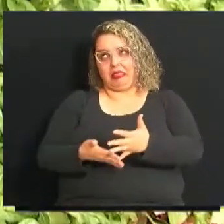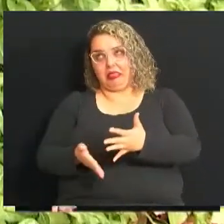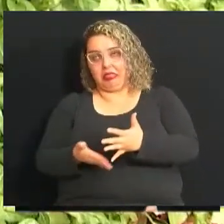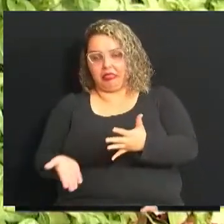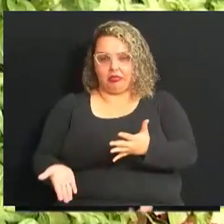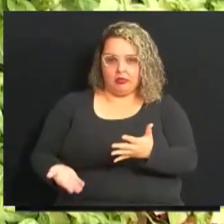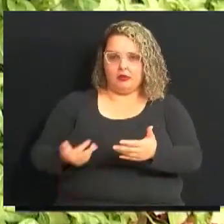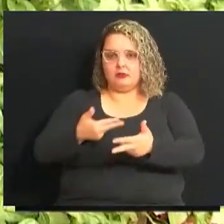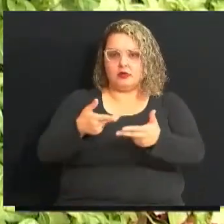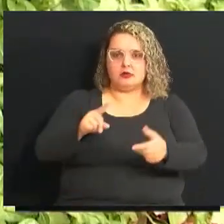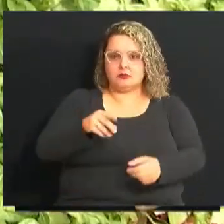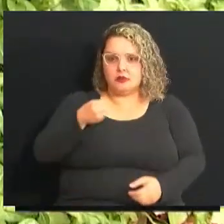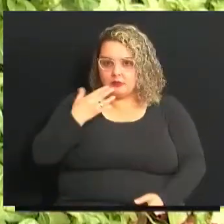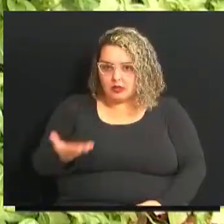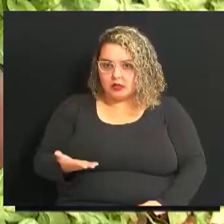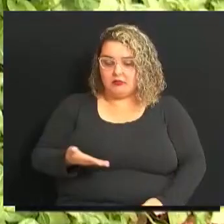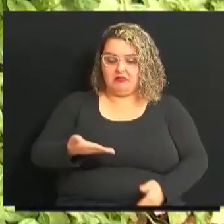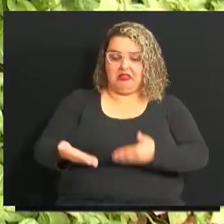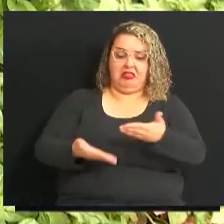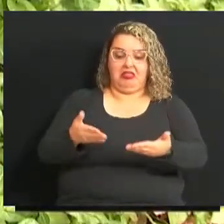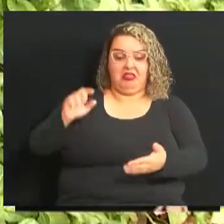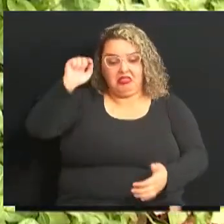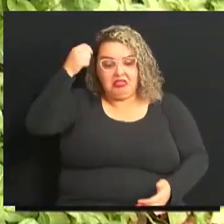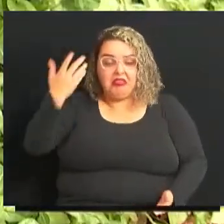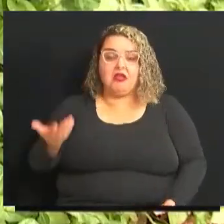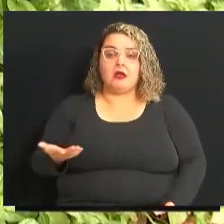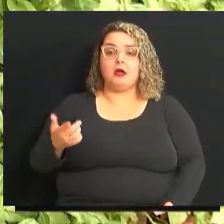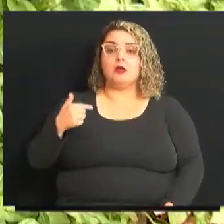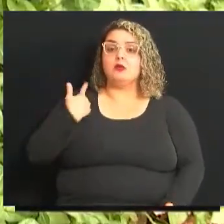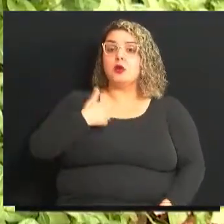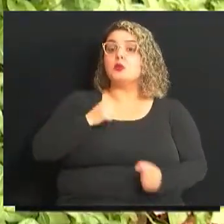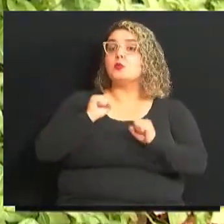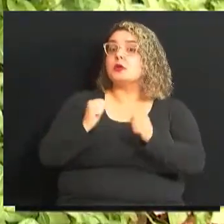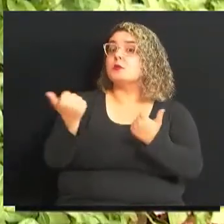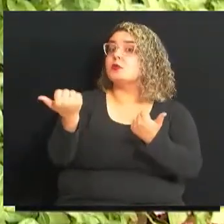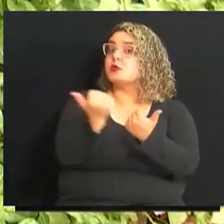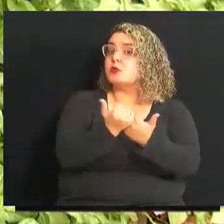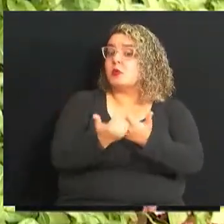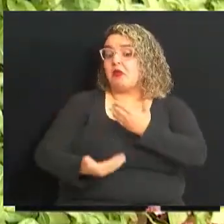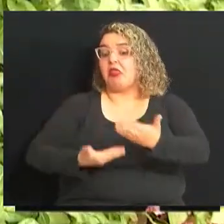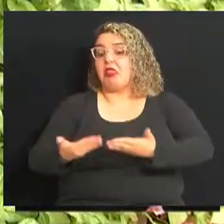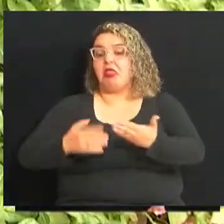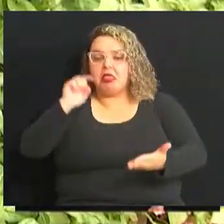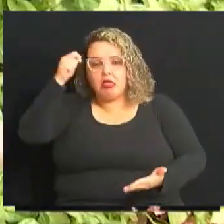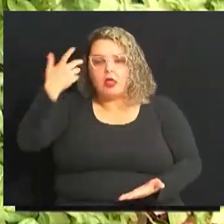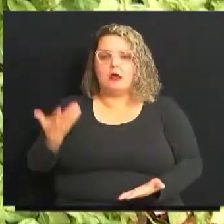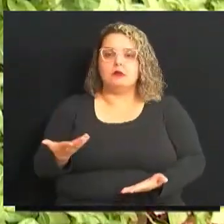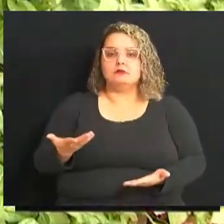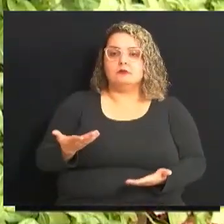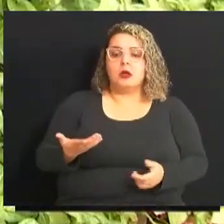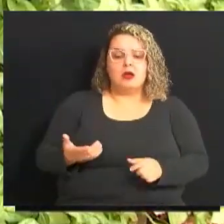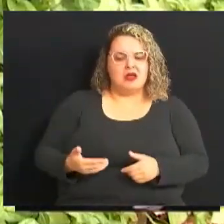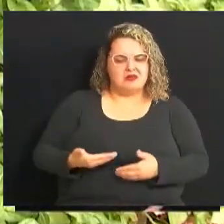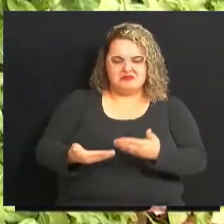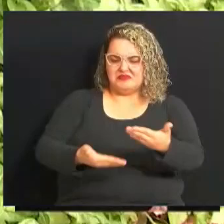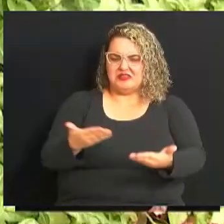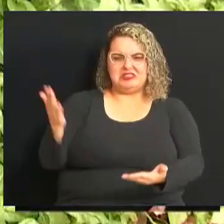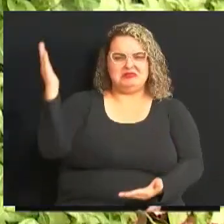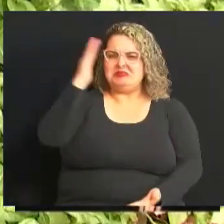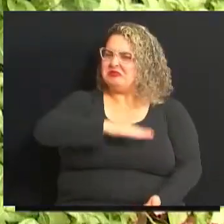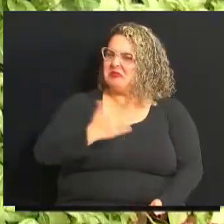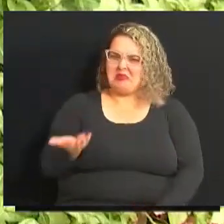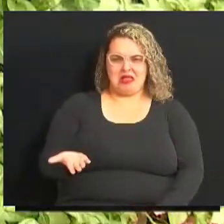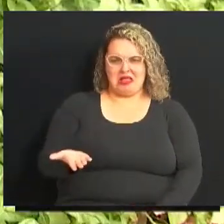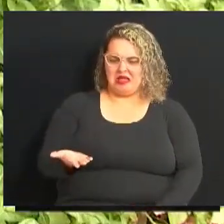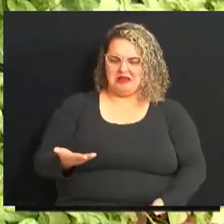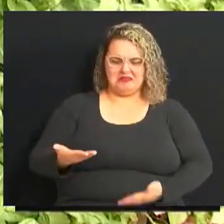bem feita, fala-se serviço de preto. A gente pode substituir o serviço de preto apenas por um serviço mal feito, um serviço que não